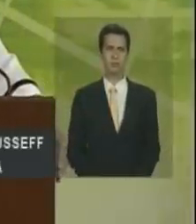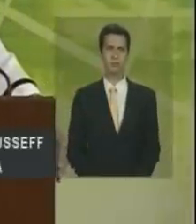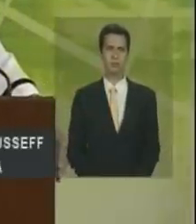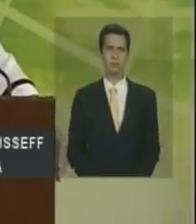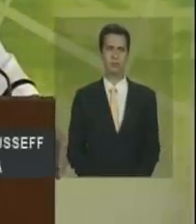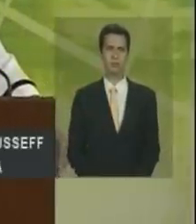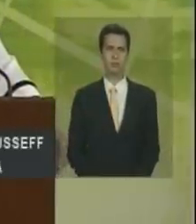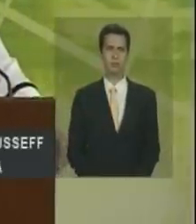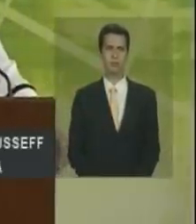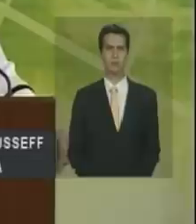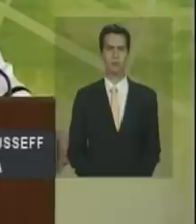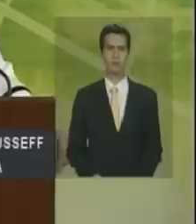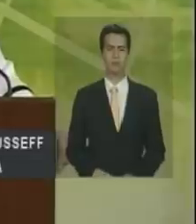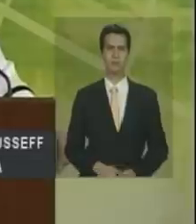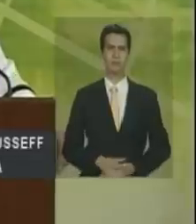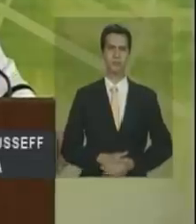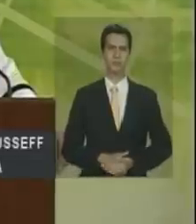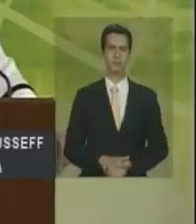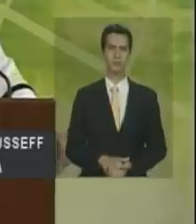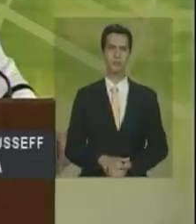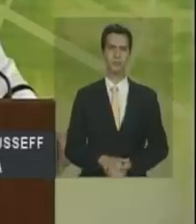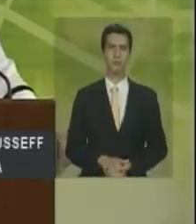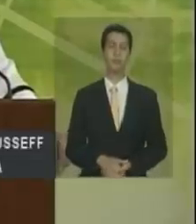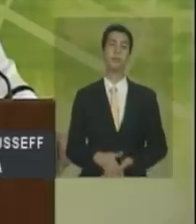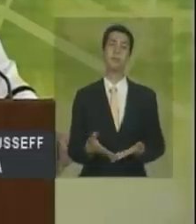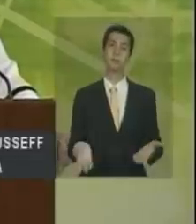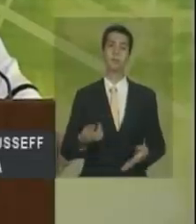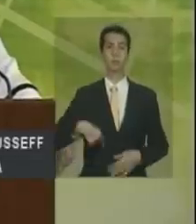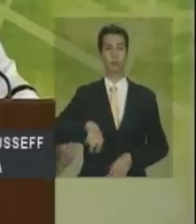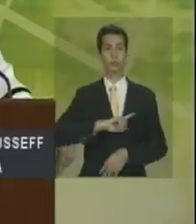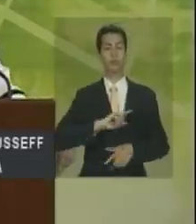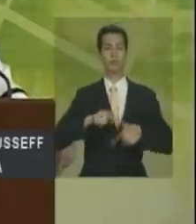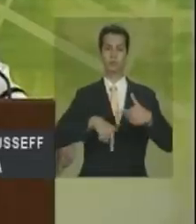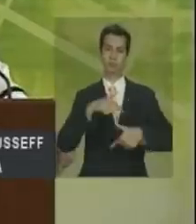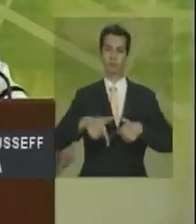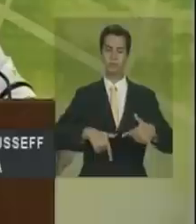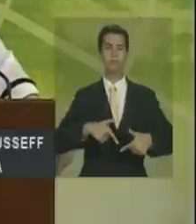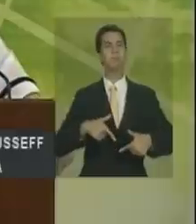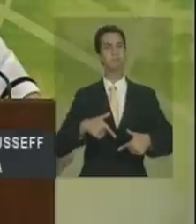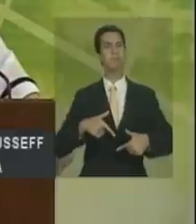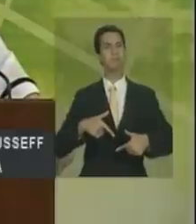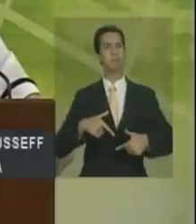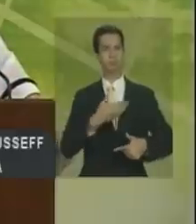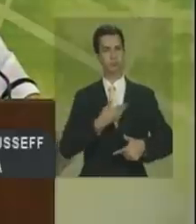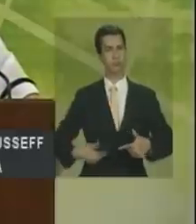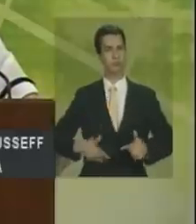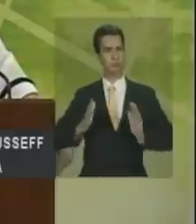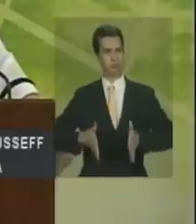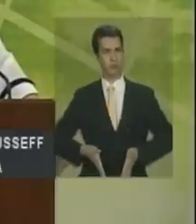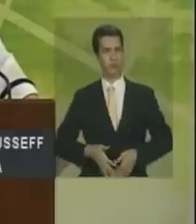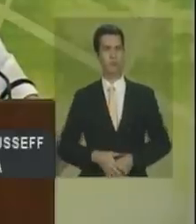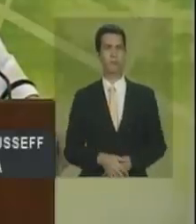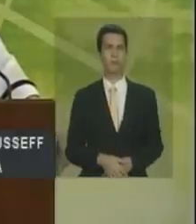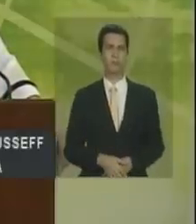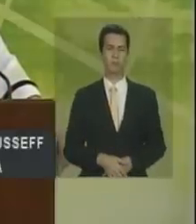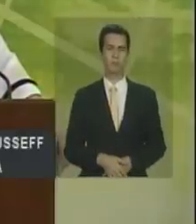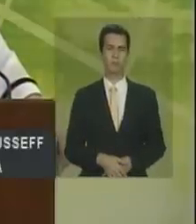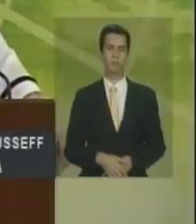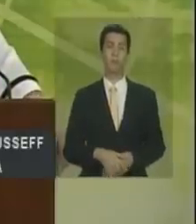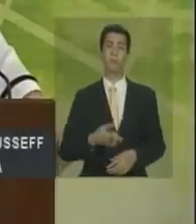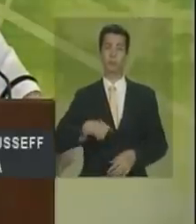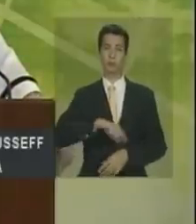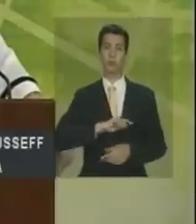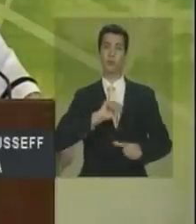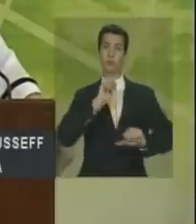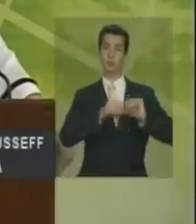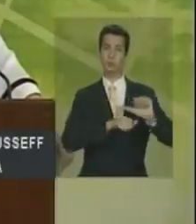Bom, nesse sentido, nós estamos fazendo a nossa parte. As mudanças que estamos realizando no Programa